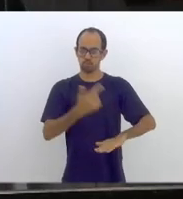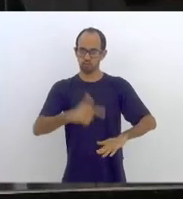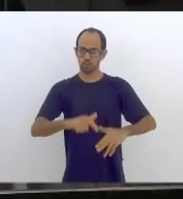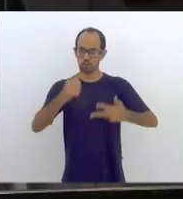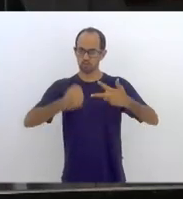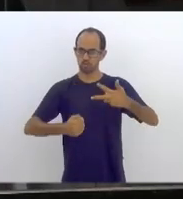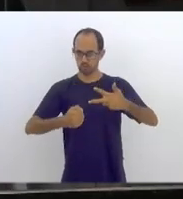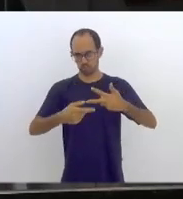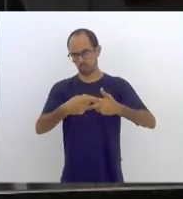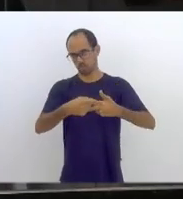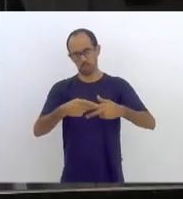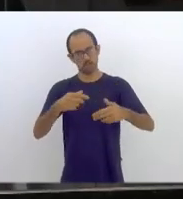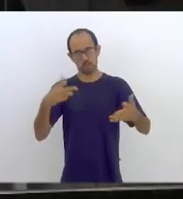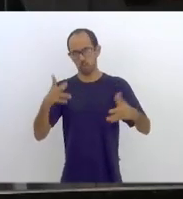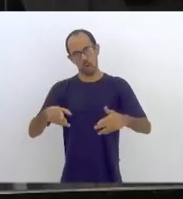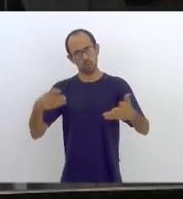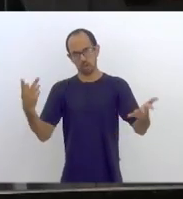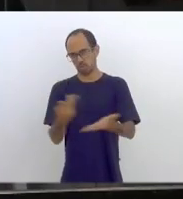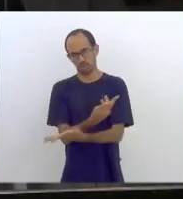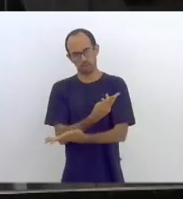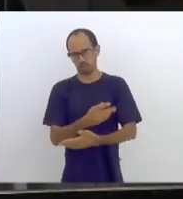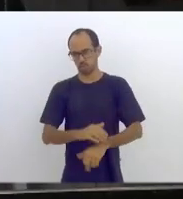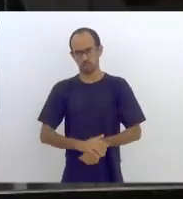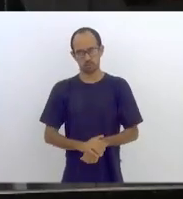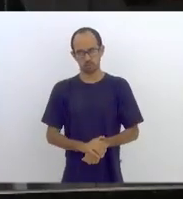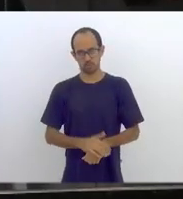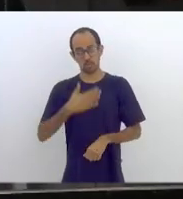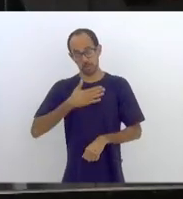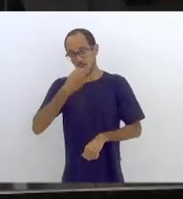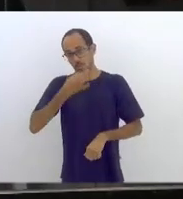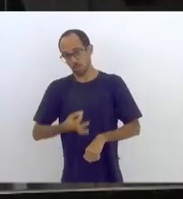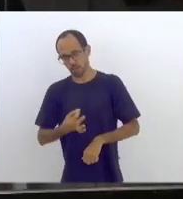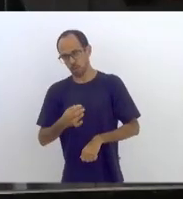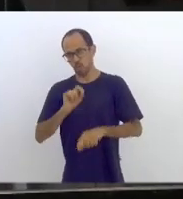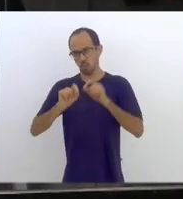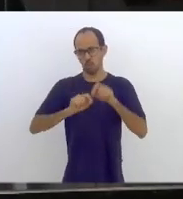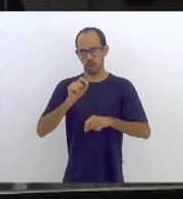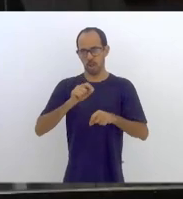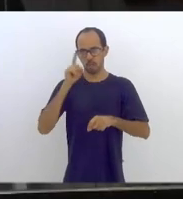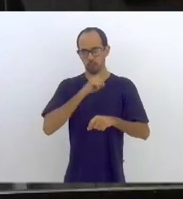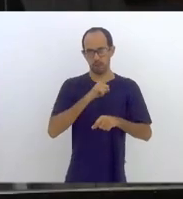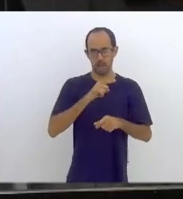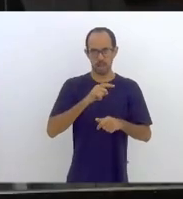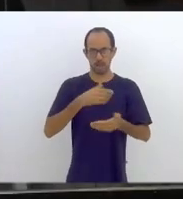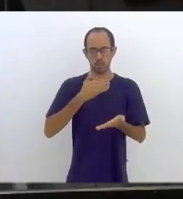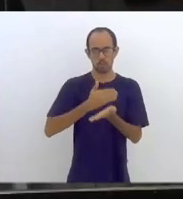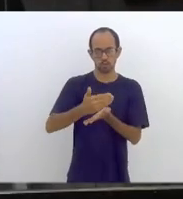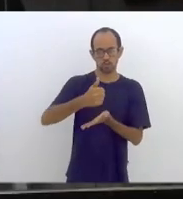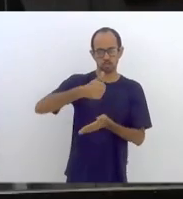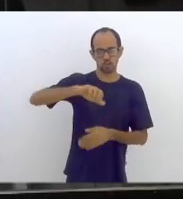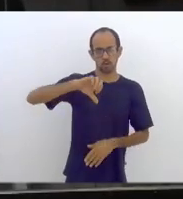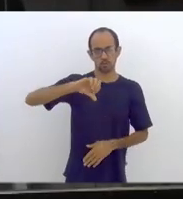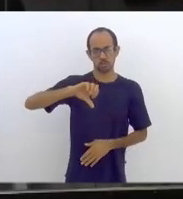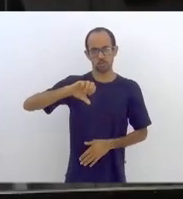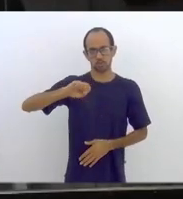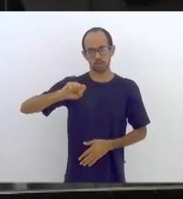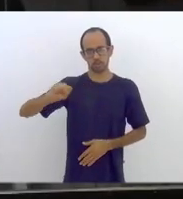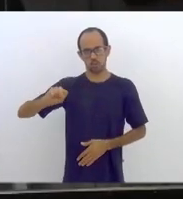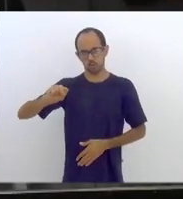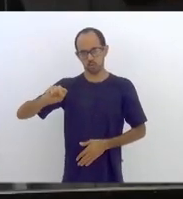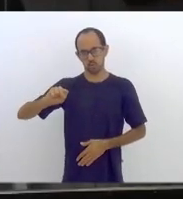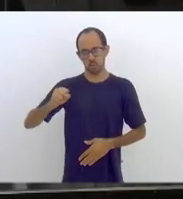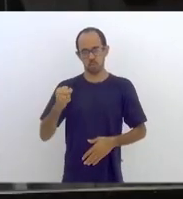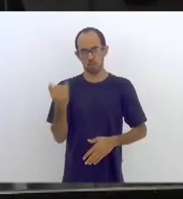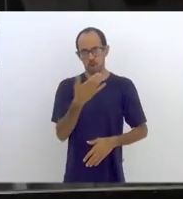vem ocorrendo Na minha opinião o erro se deu lá em 88 quando a gente